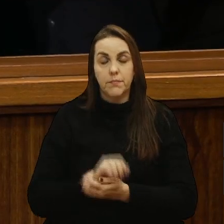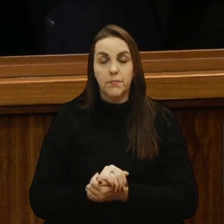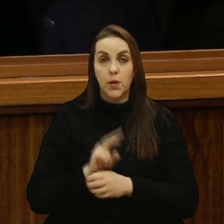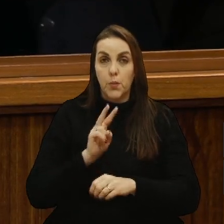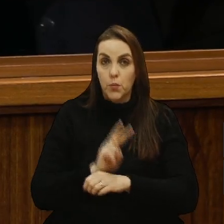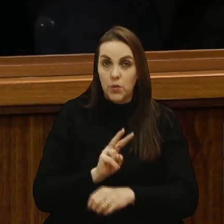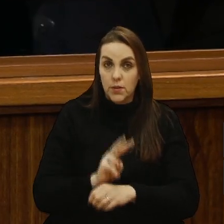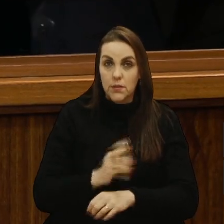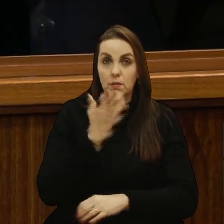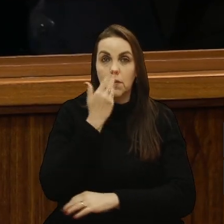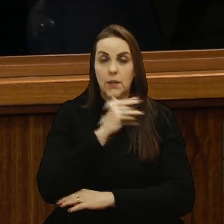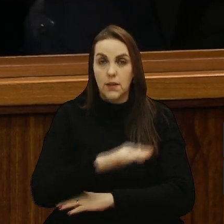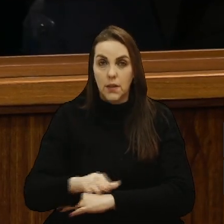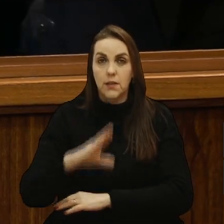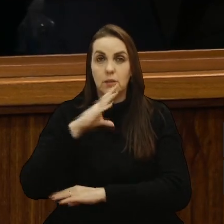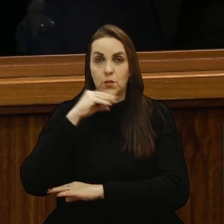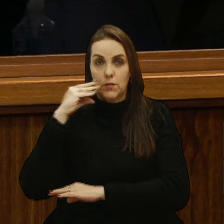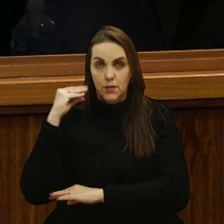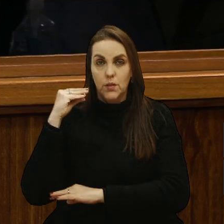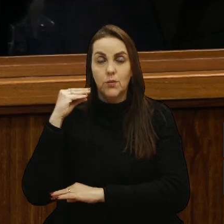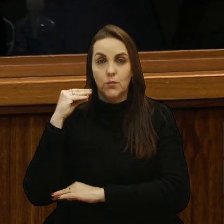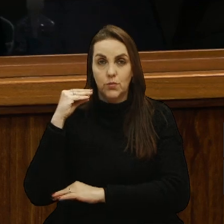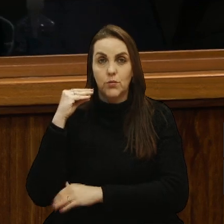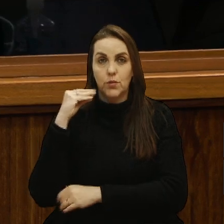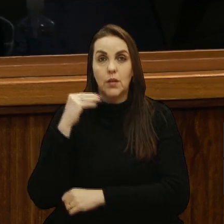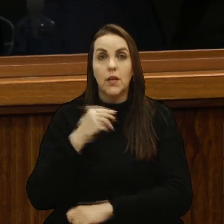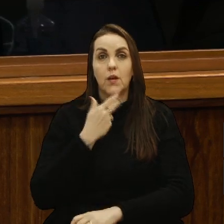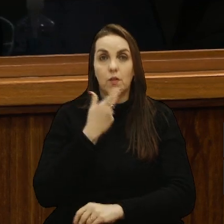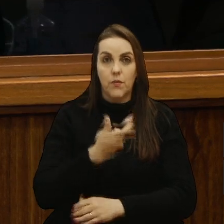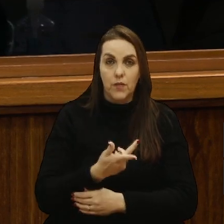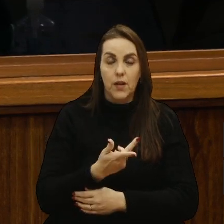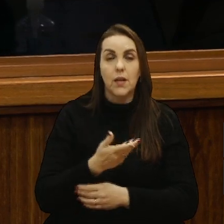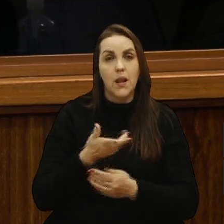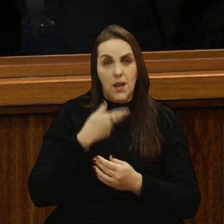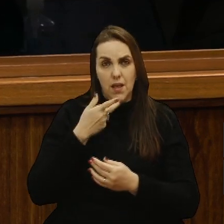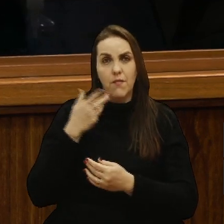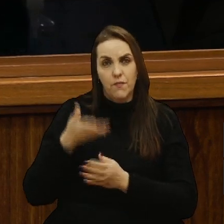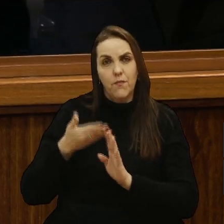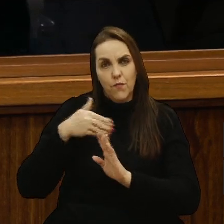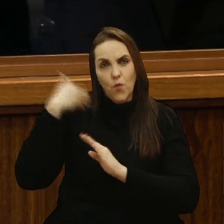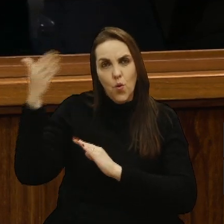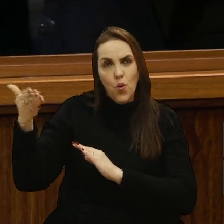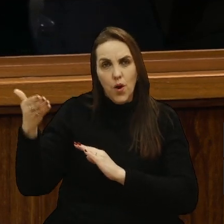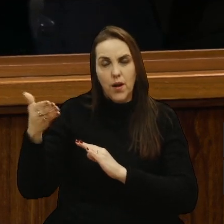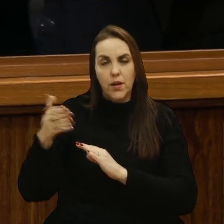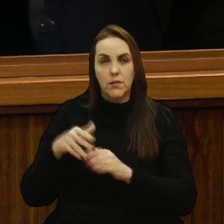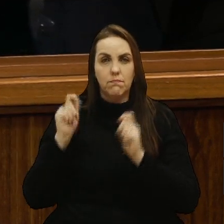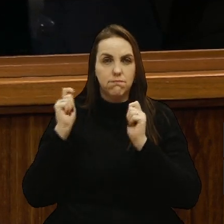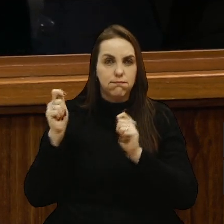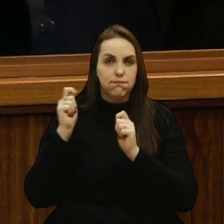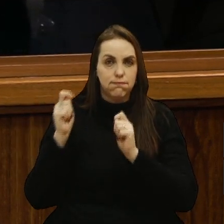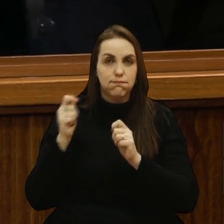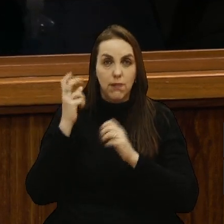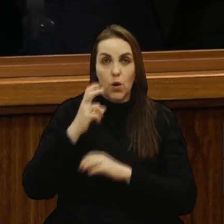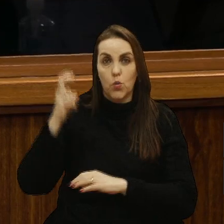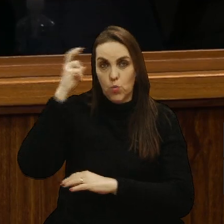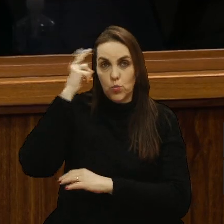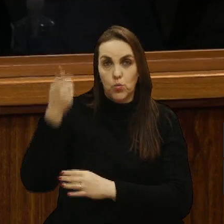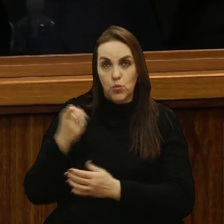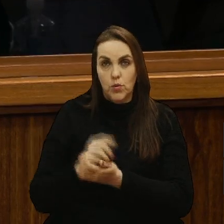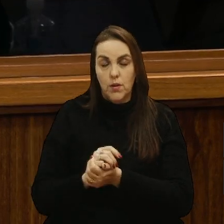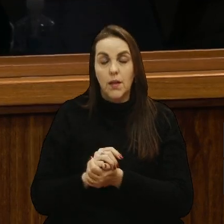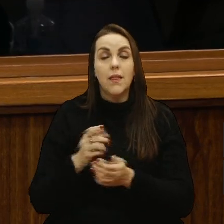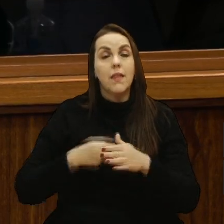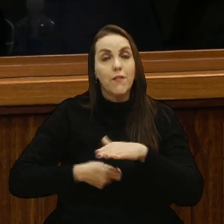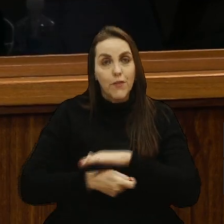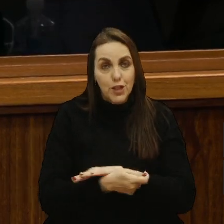proteção da criança e do adolescente, eu falava isso lá fora, no Ato da Cultura, é investir também em esporte e